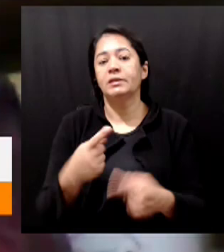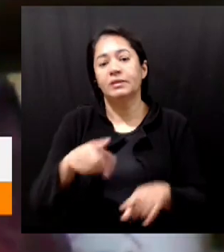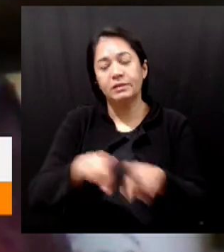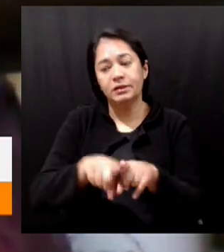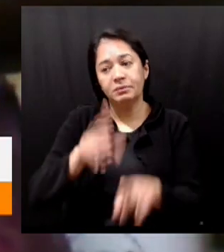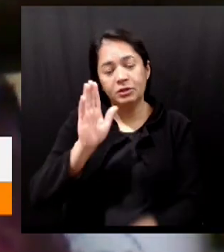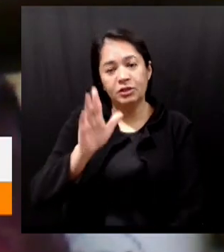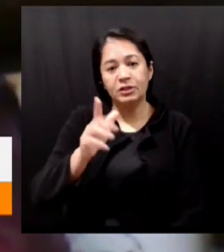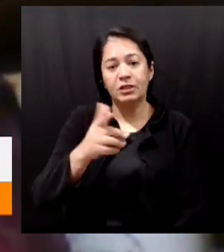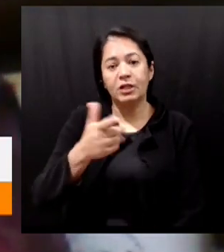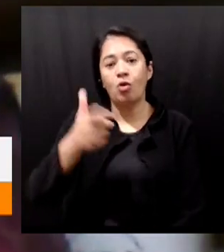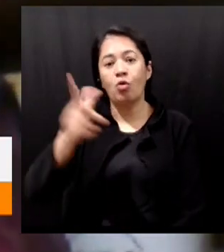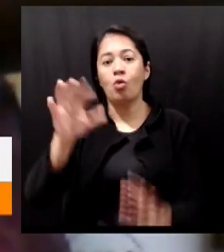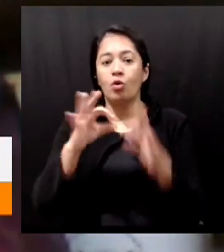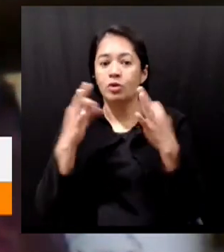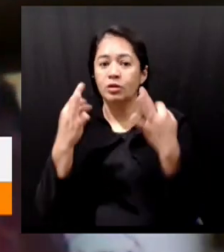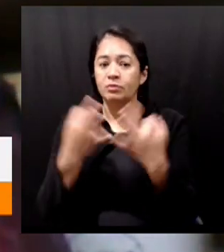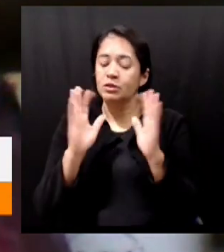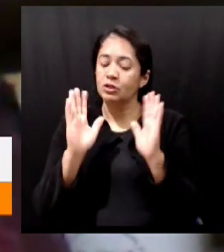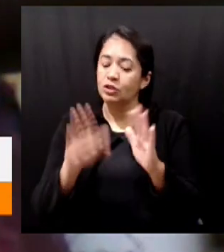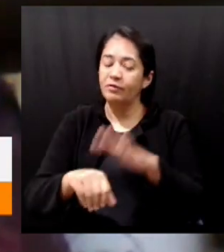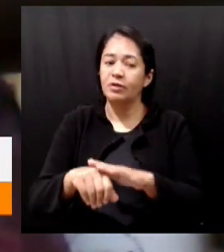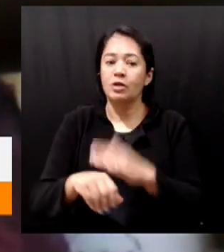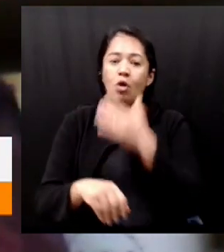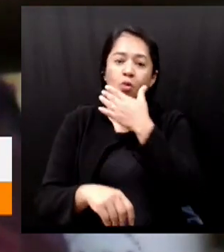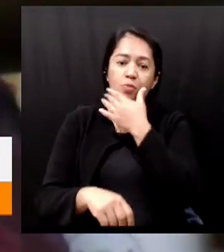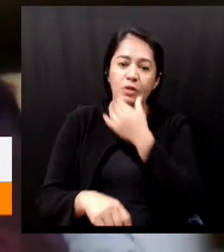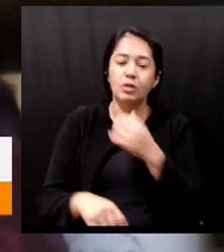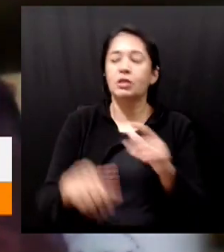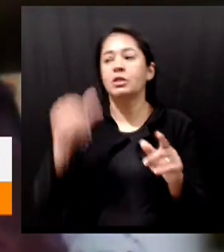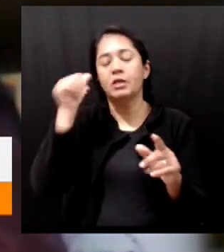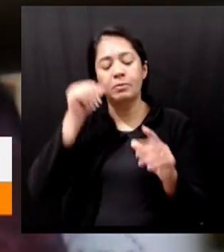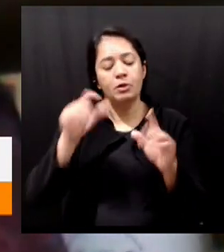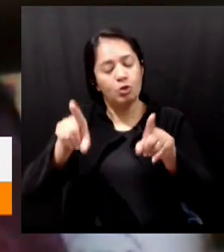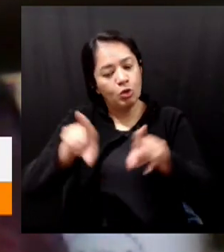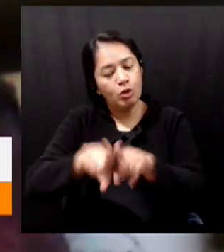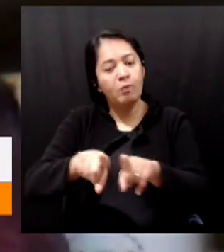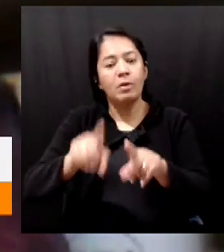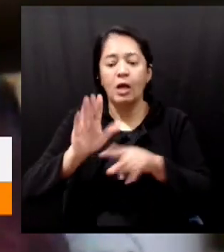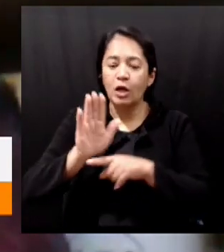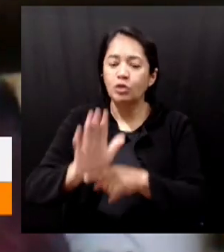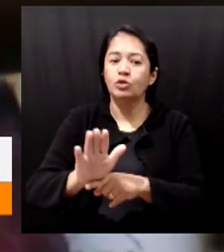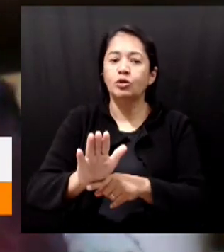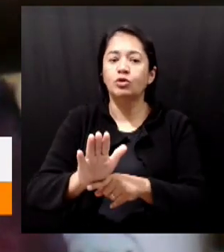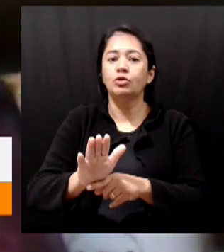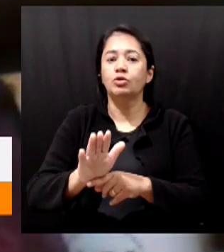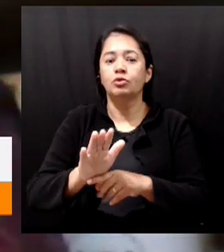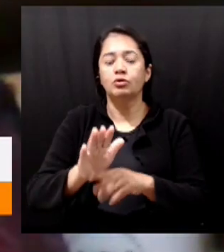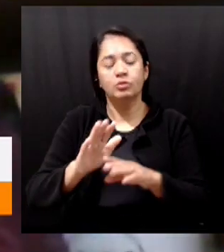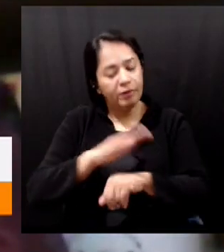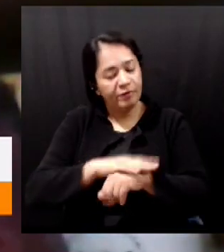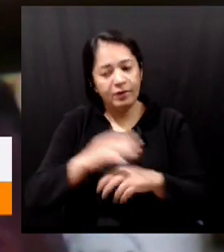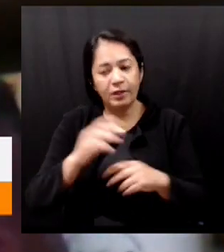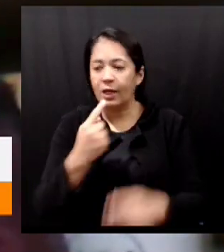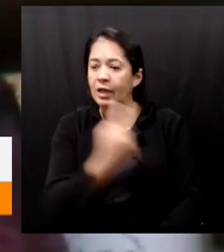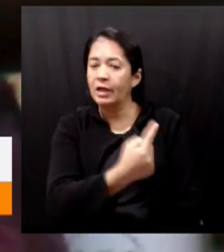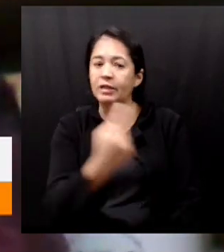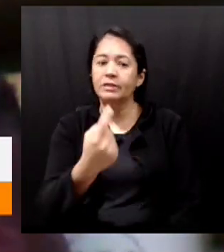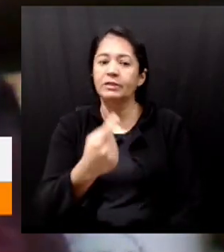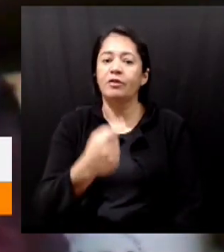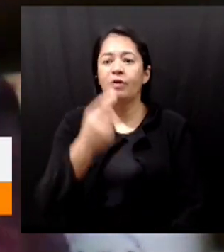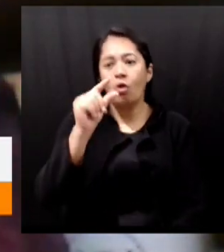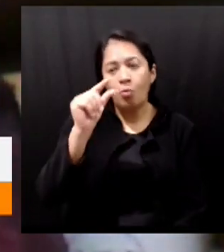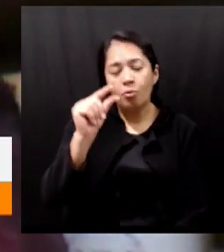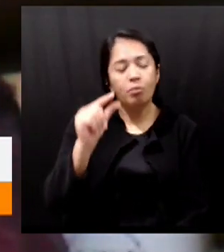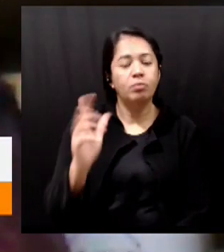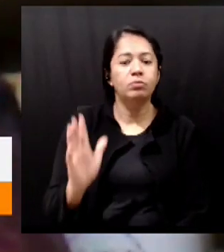fazendo isso. O menino também vai cuidar da casa, vai ajudar a lavar banheiro, cada um fazer uma tarefa